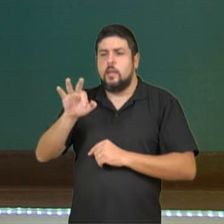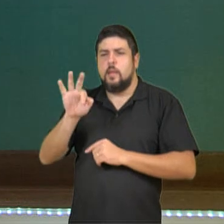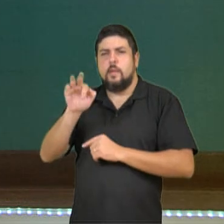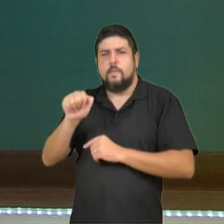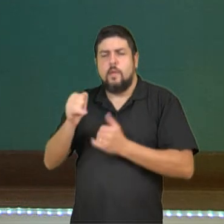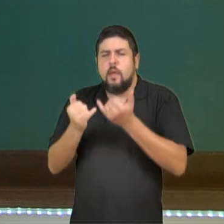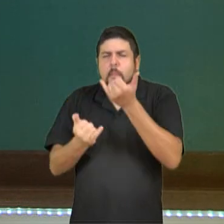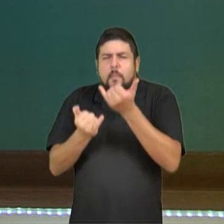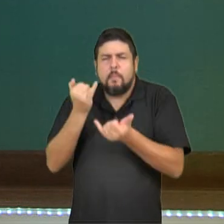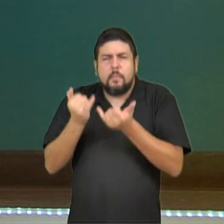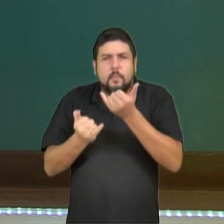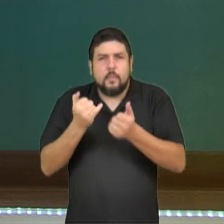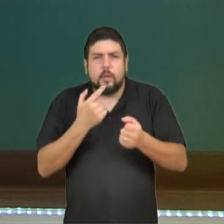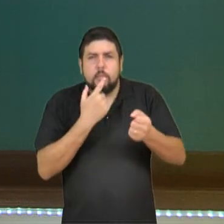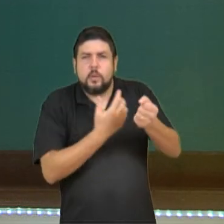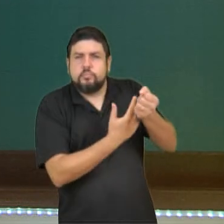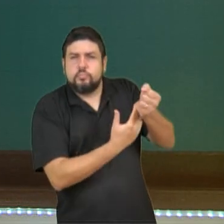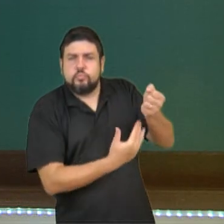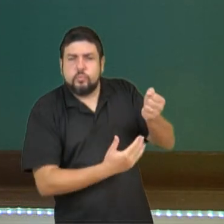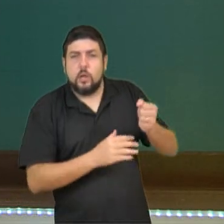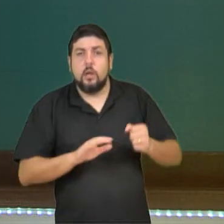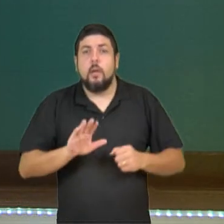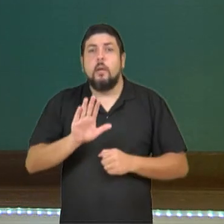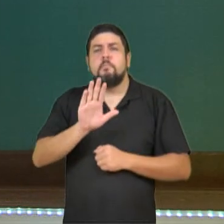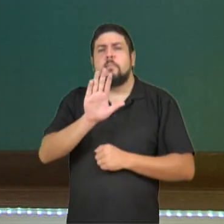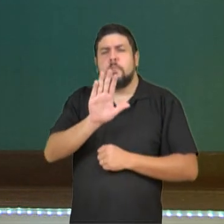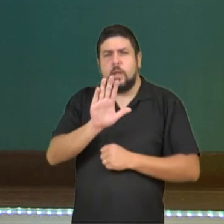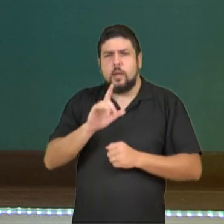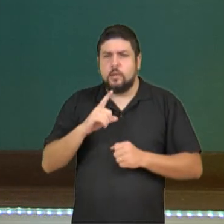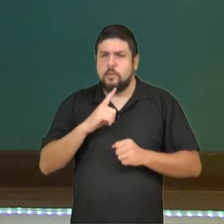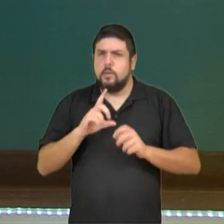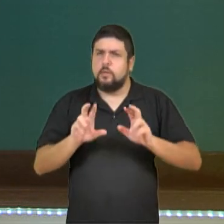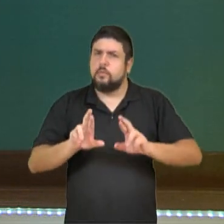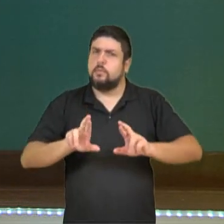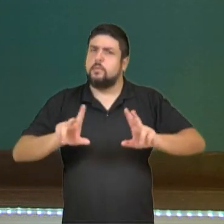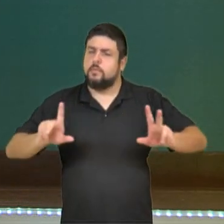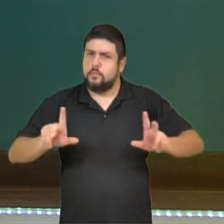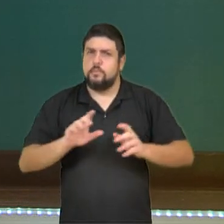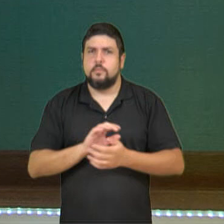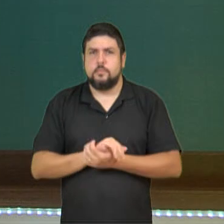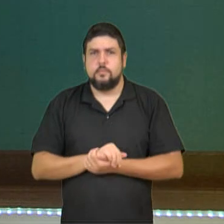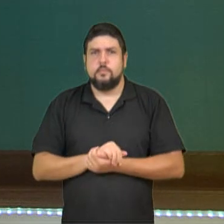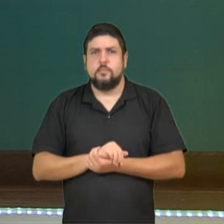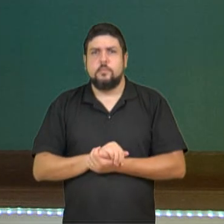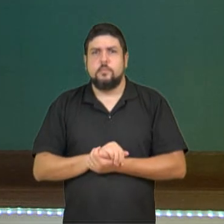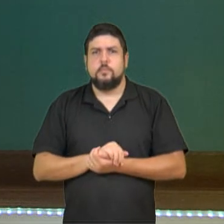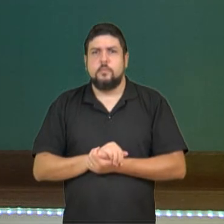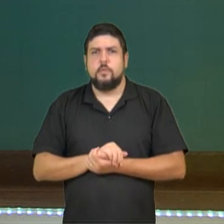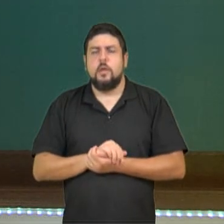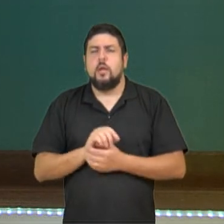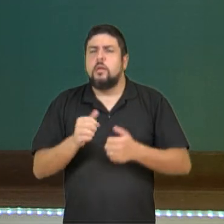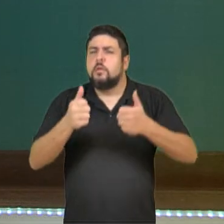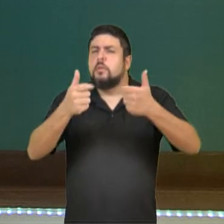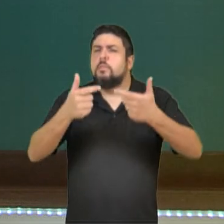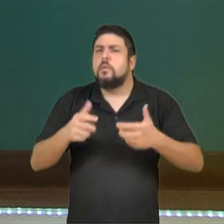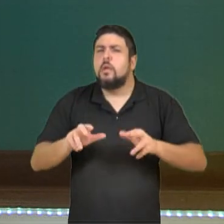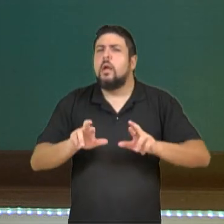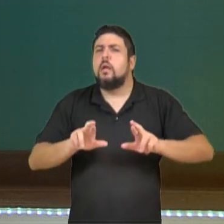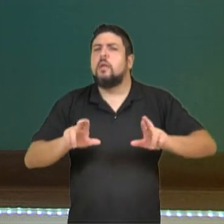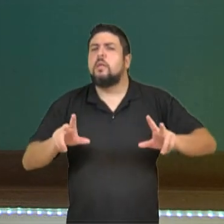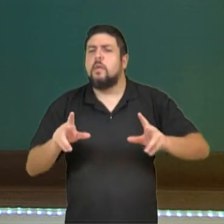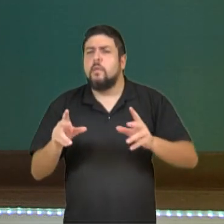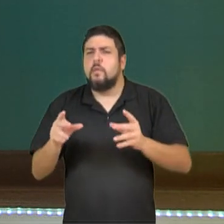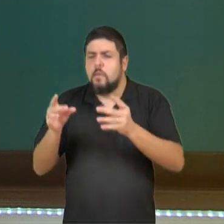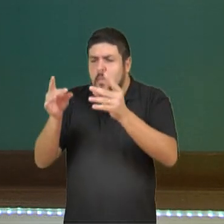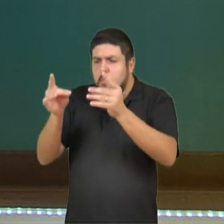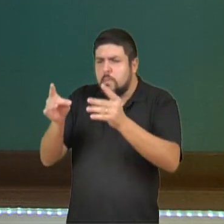ao tecido sanguíneo. Porém, há algumas diferenças entre eles. Diferencie a composição